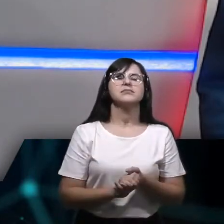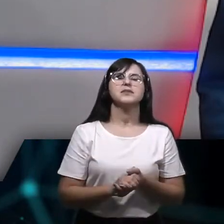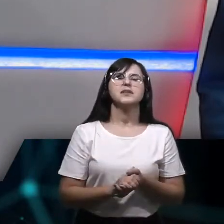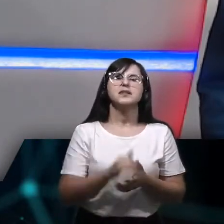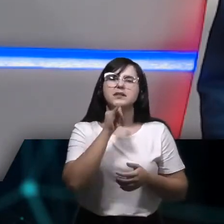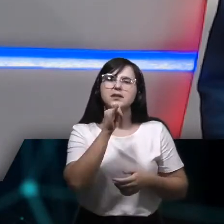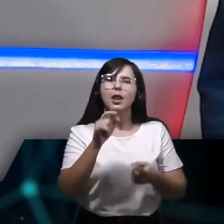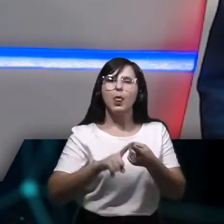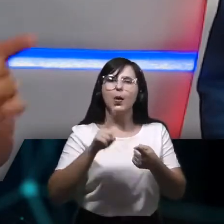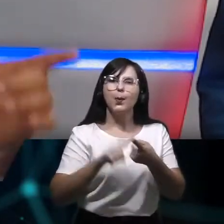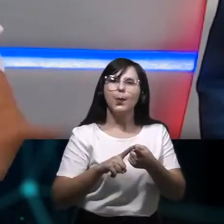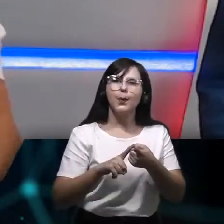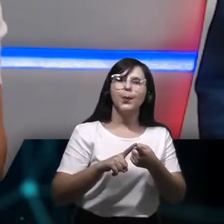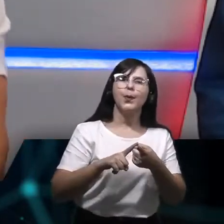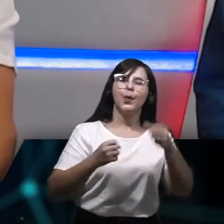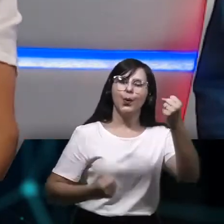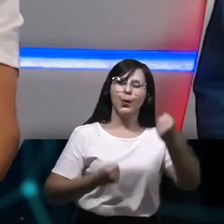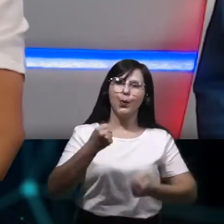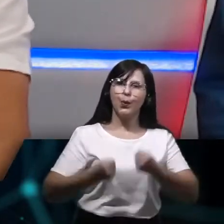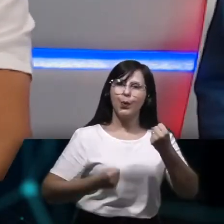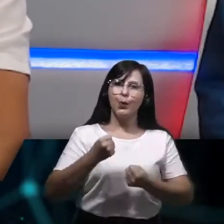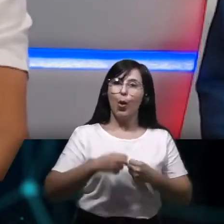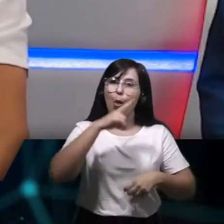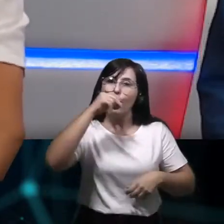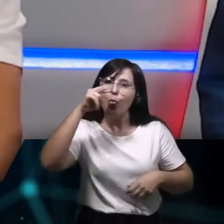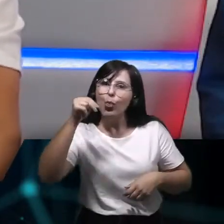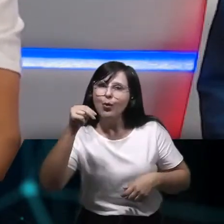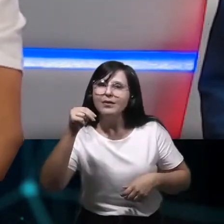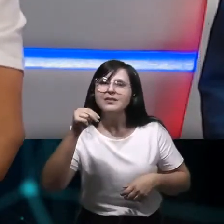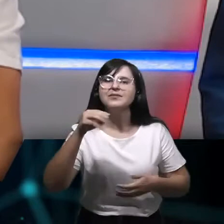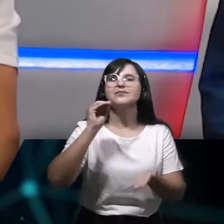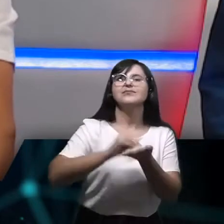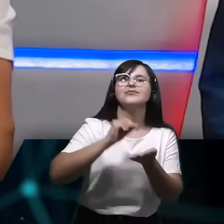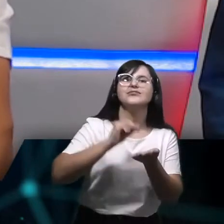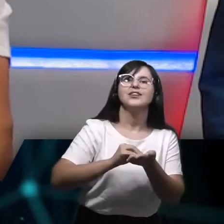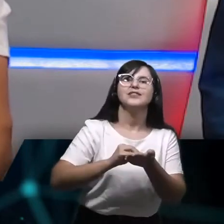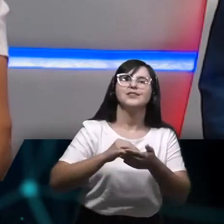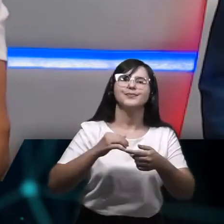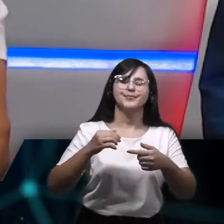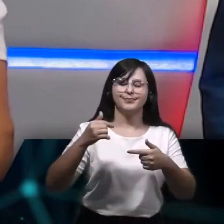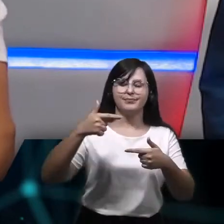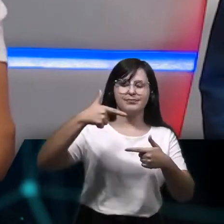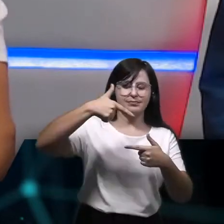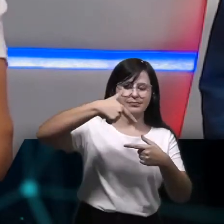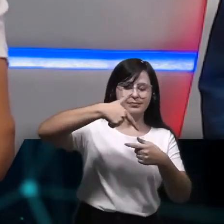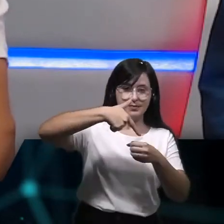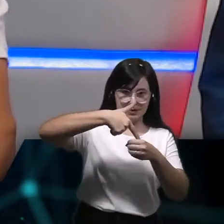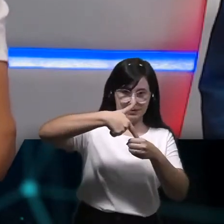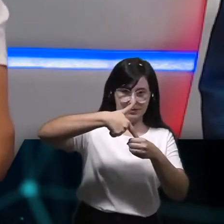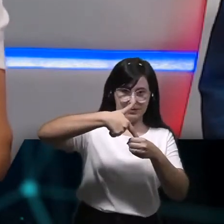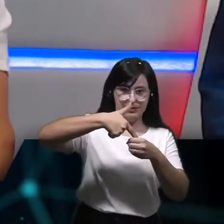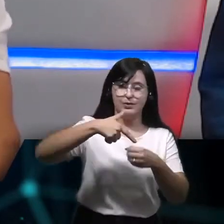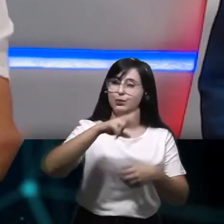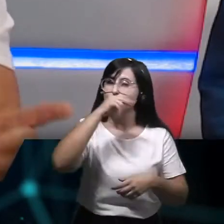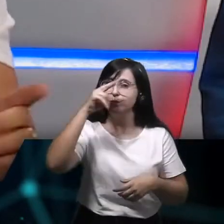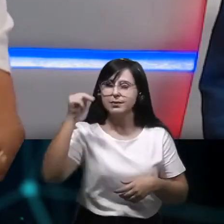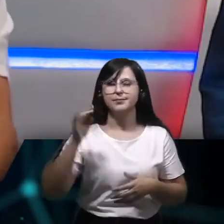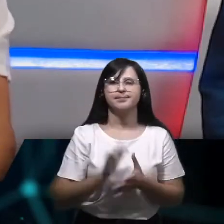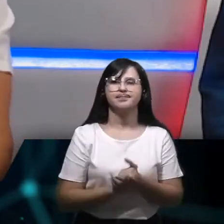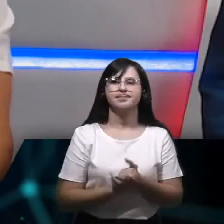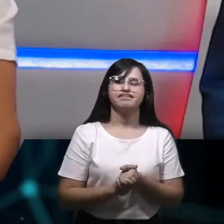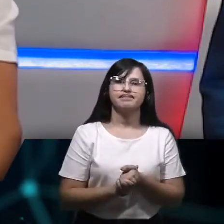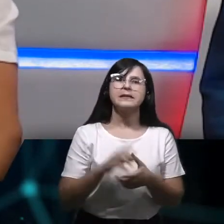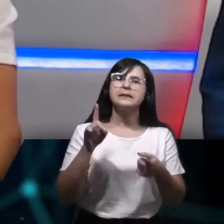que na minha época os veículos não faltavam óleo diesel porque tinha gestão. E quero dizer mais ao